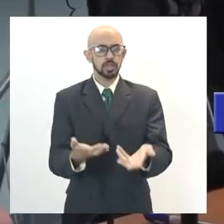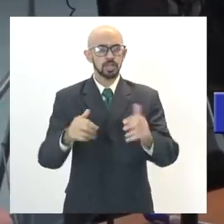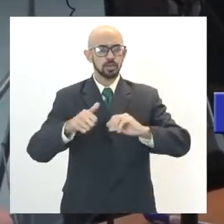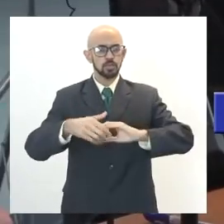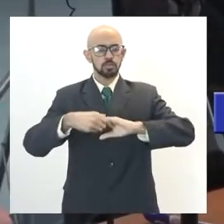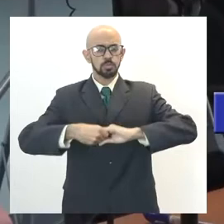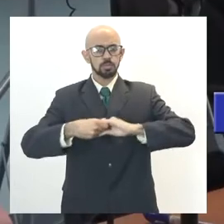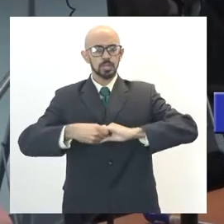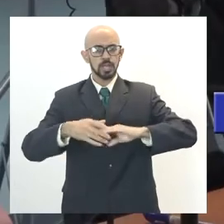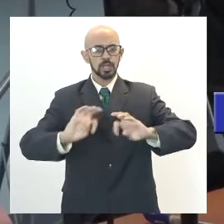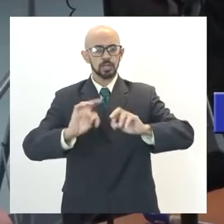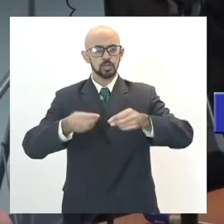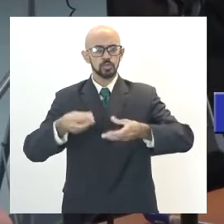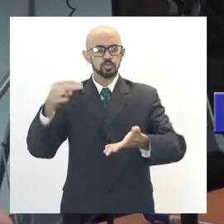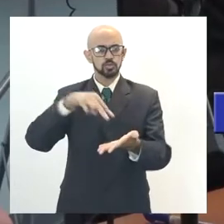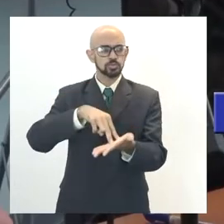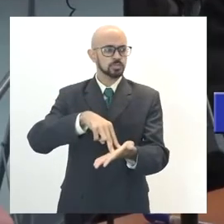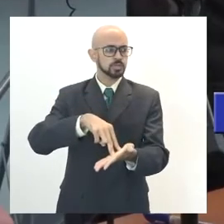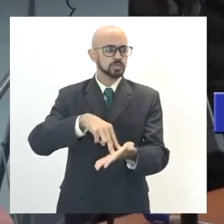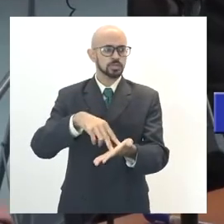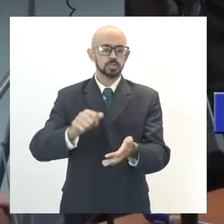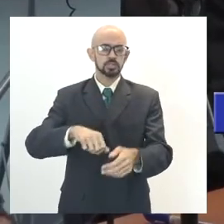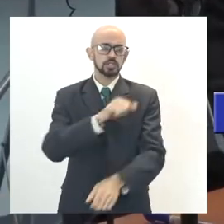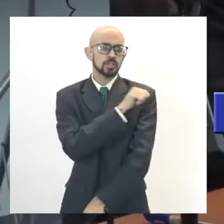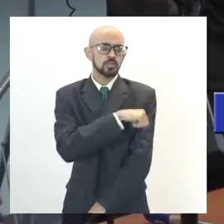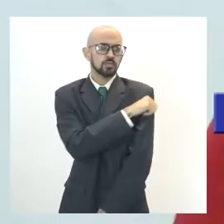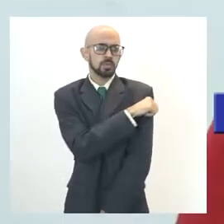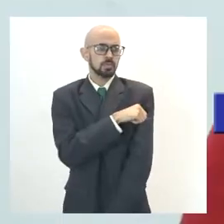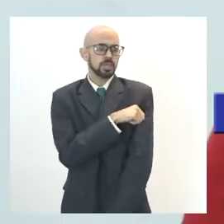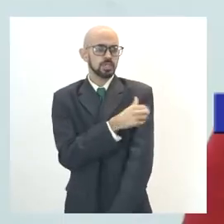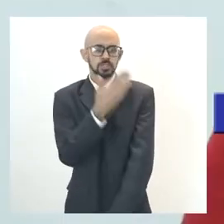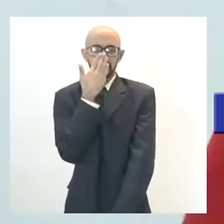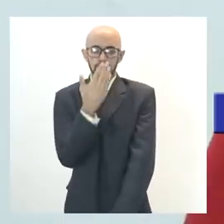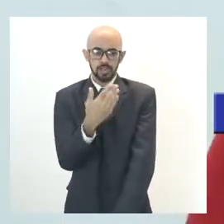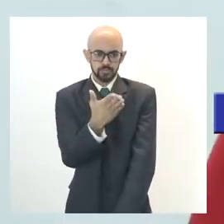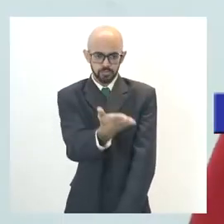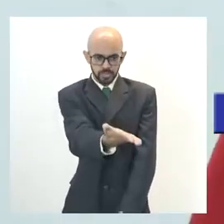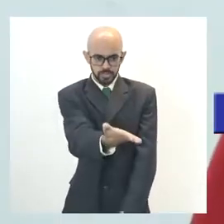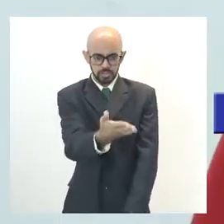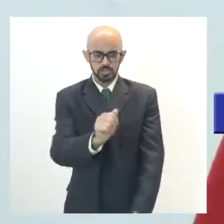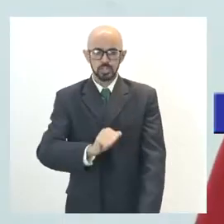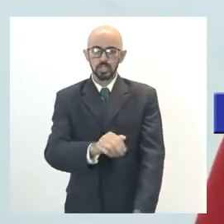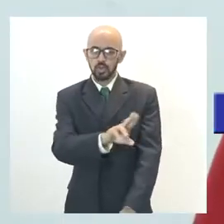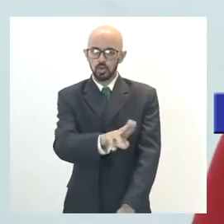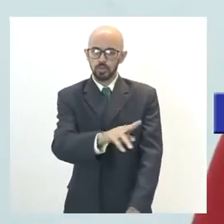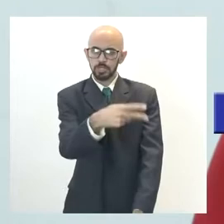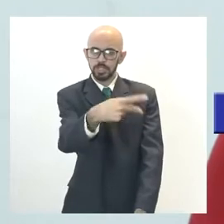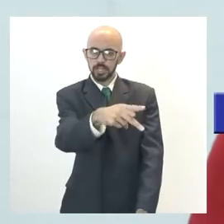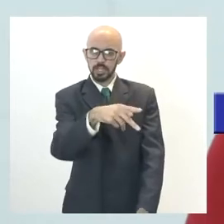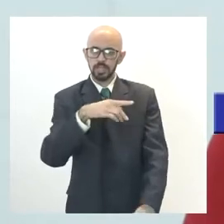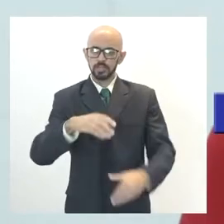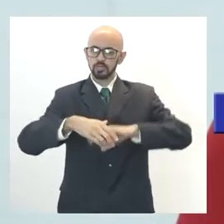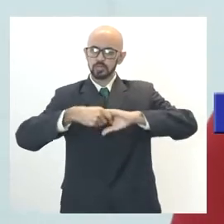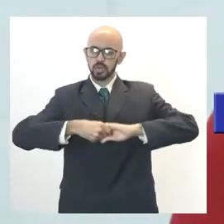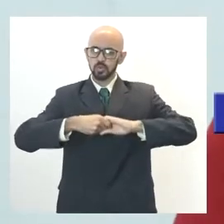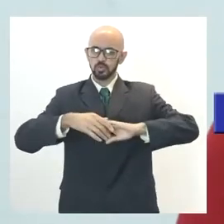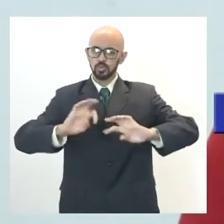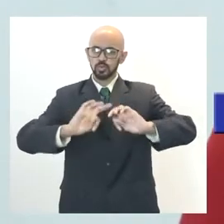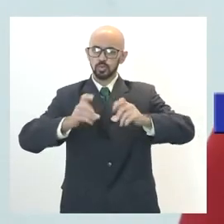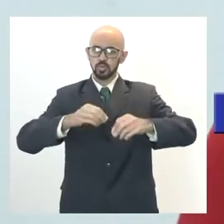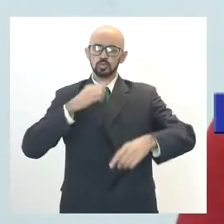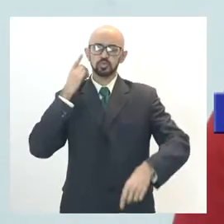os presentes os parlamentares estaduais aqui primeira Regina na minha frente então o nome dela saldo todos os demais parlamentares Estaduais de presente